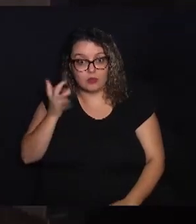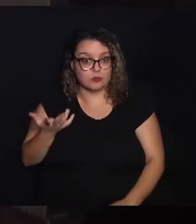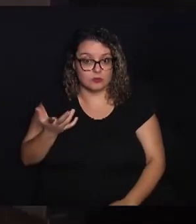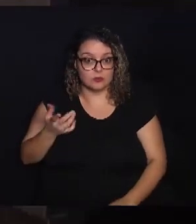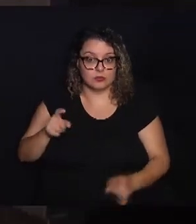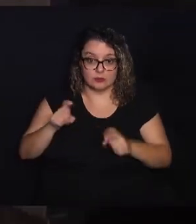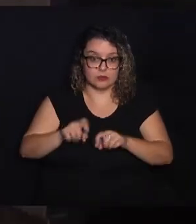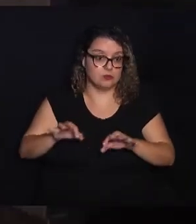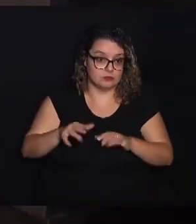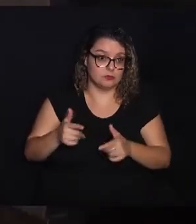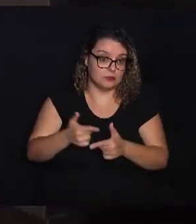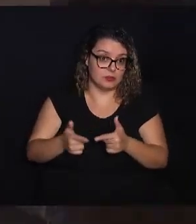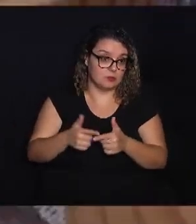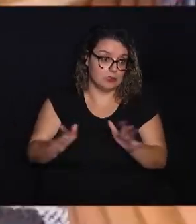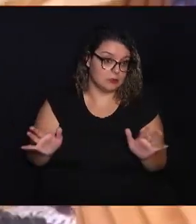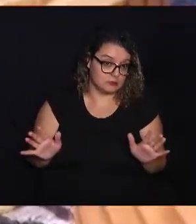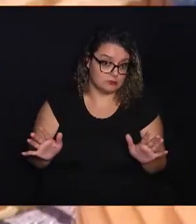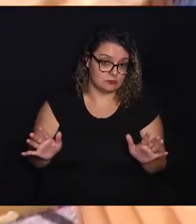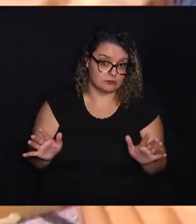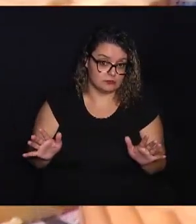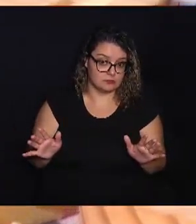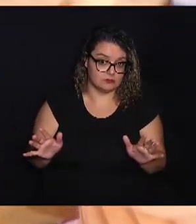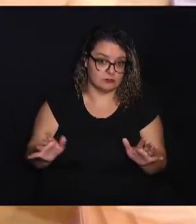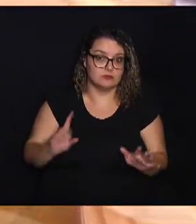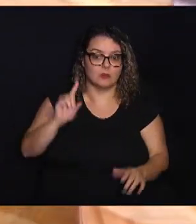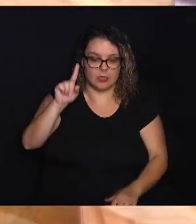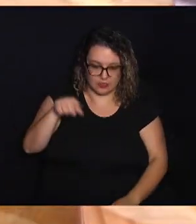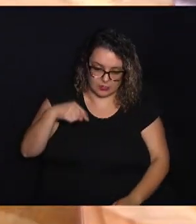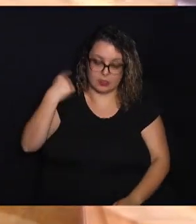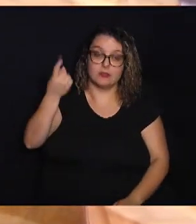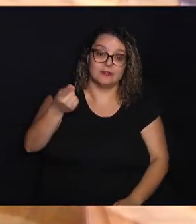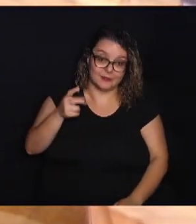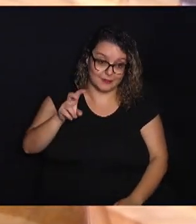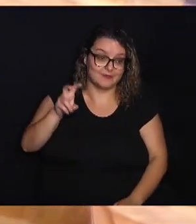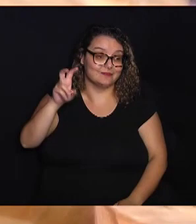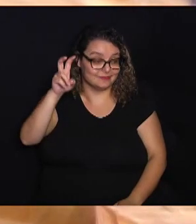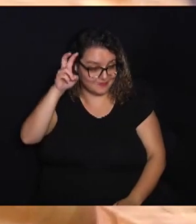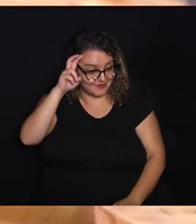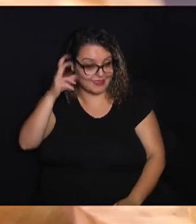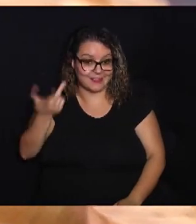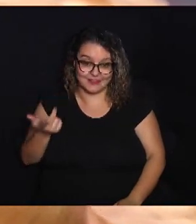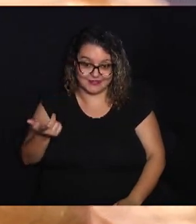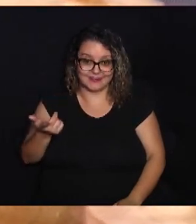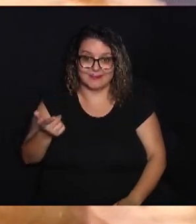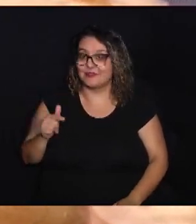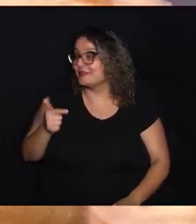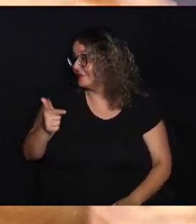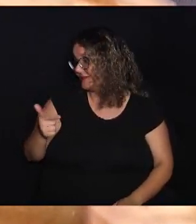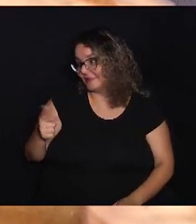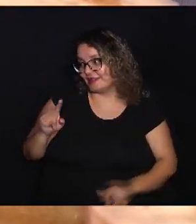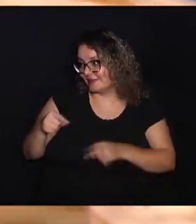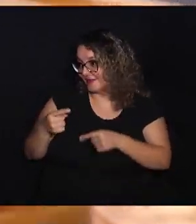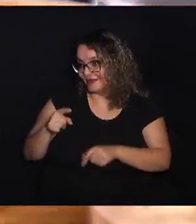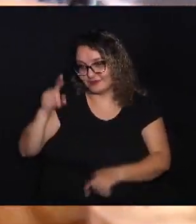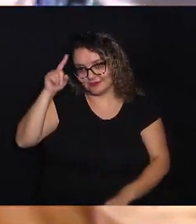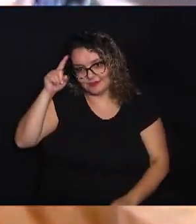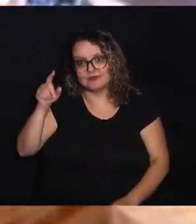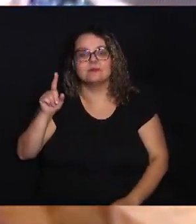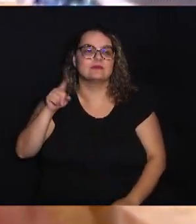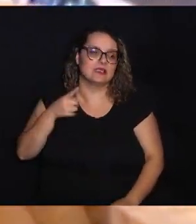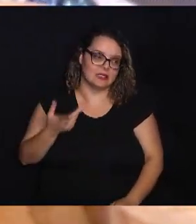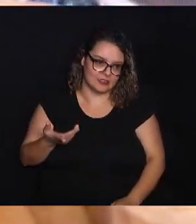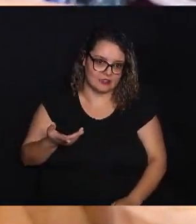computador deu pau. Só na próxima quinta. Não tem essa. Não tem outro dia. Não tem. Então, você fica